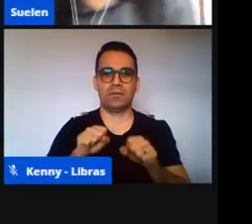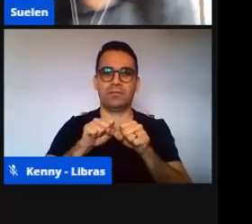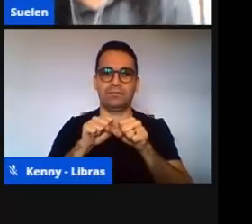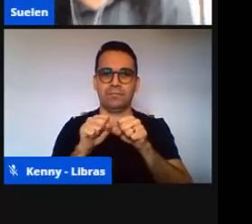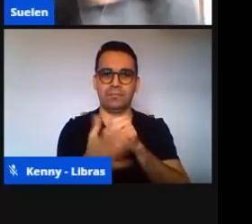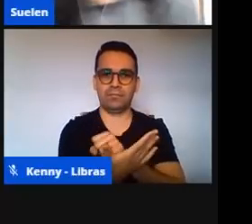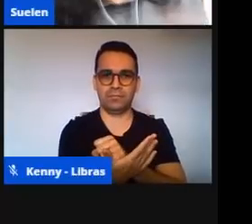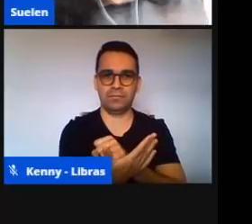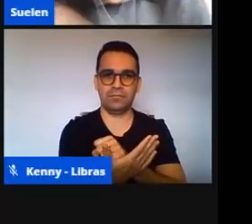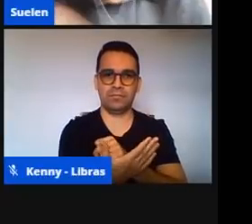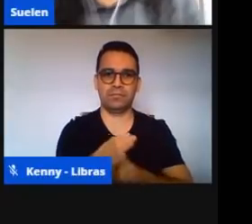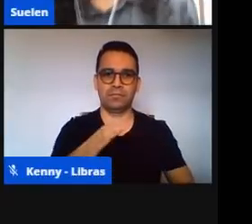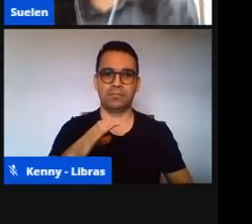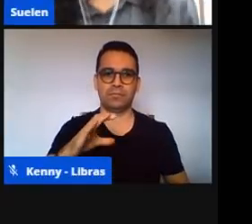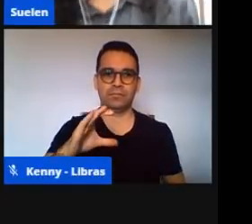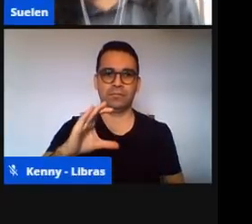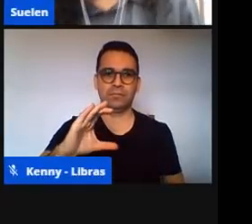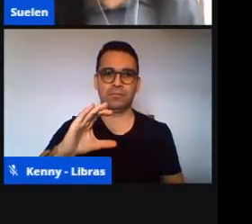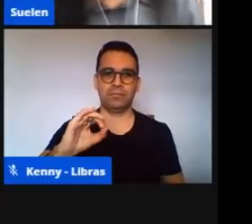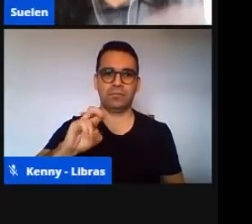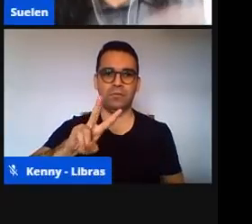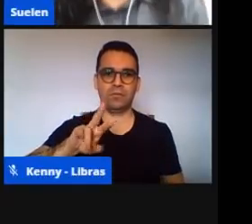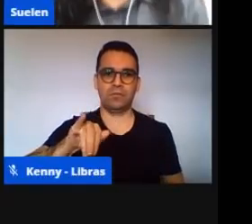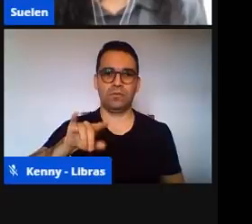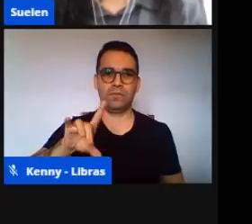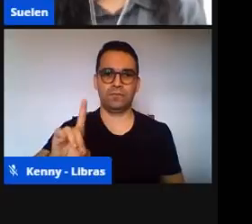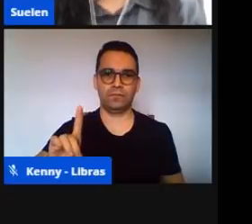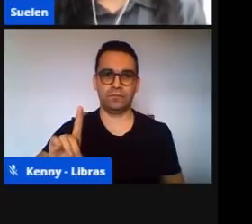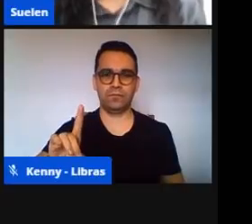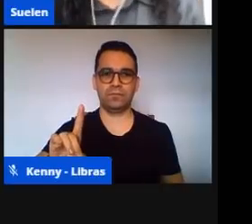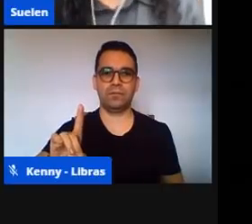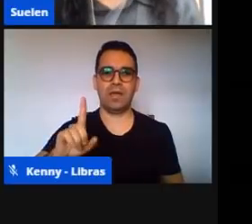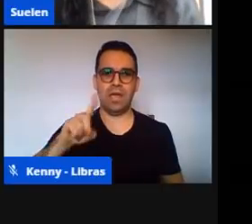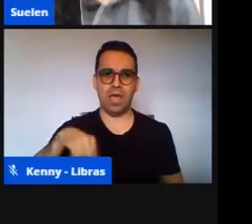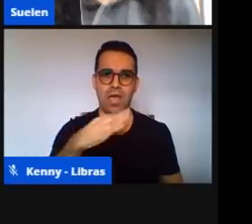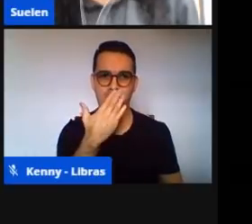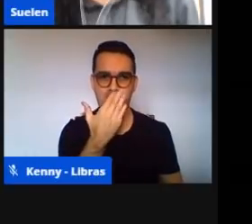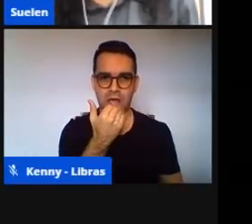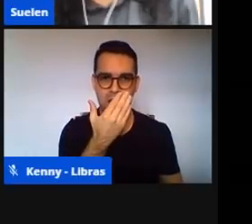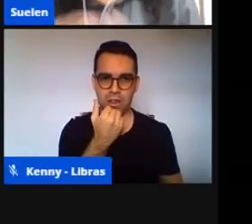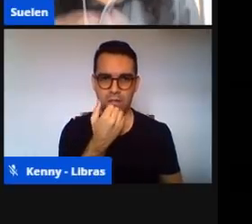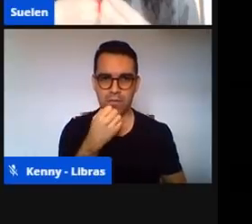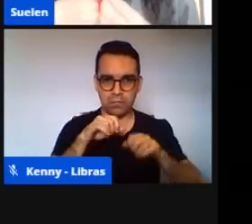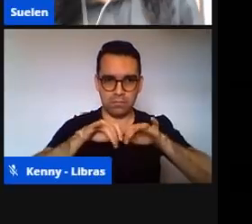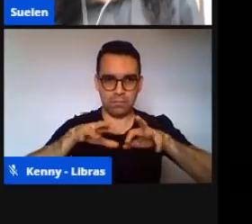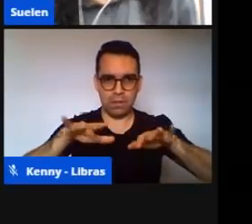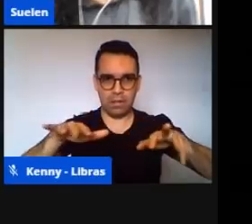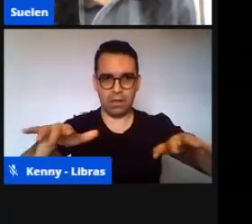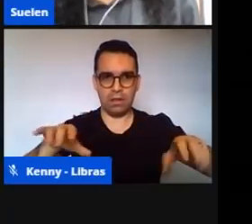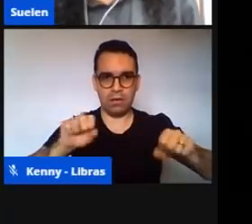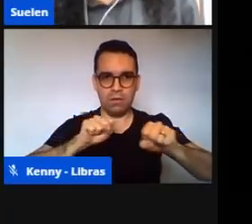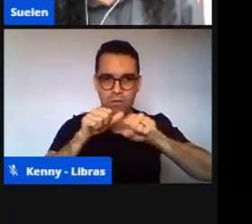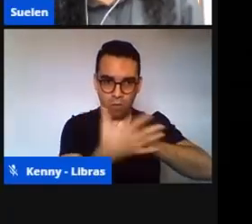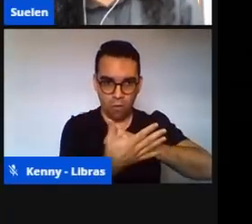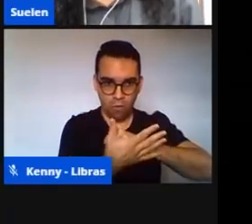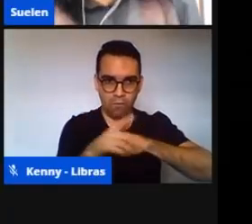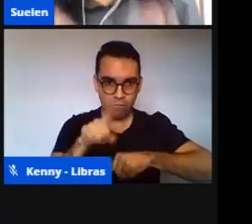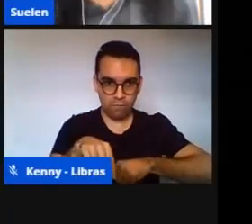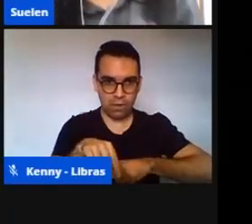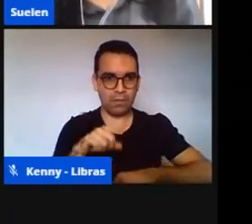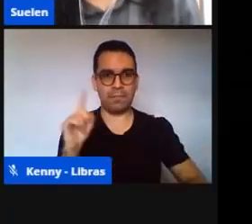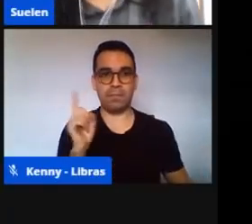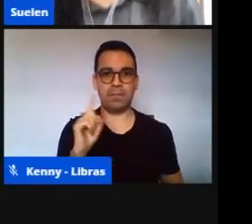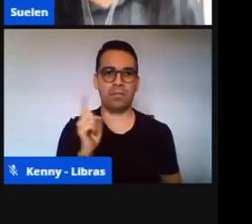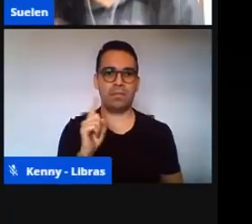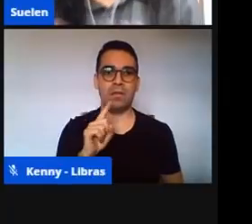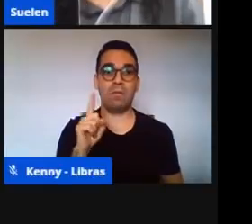é transmitido pelo alimento, e sim por uma pessoa, tá? Então, essa pessoa que está portando